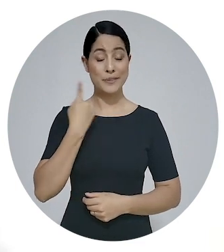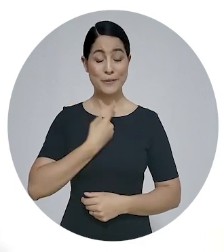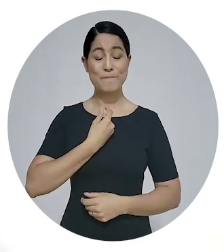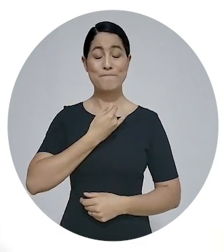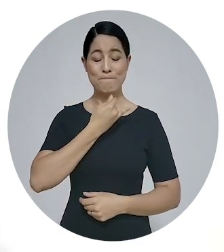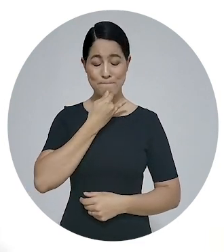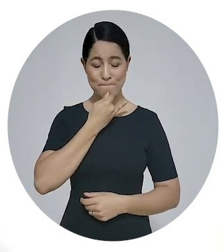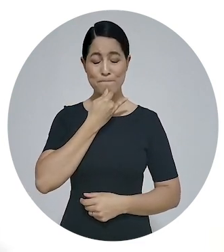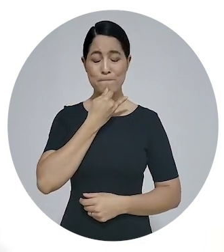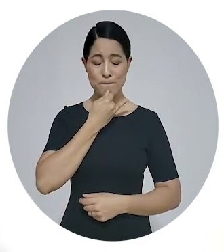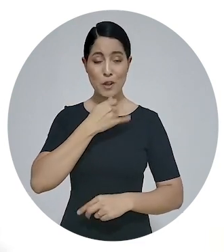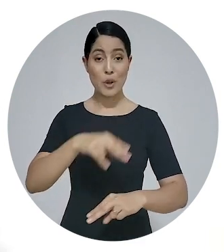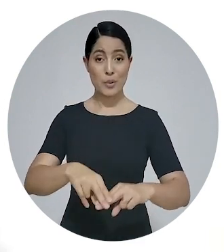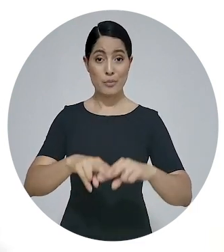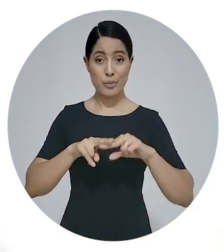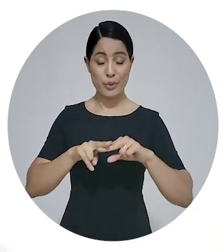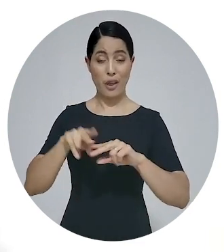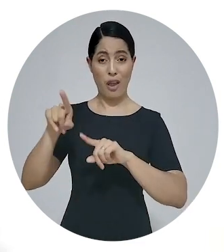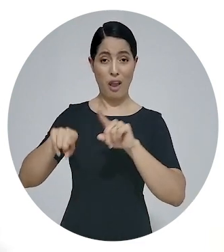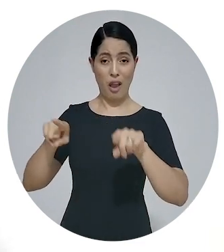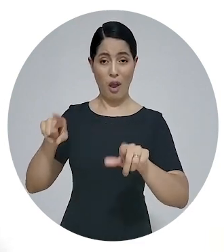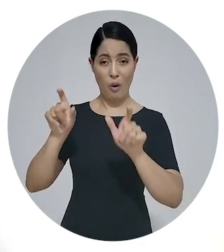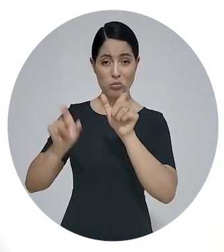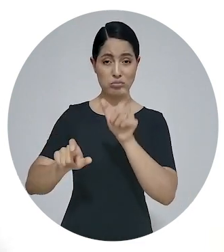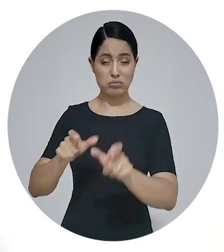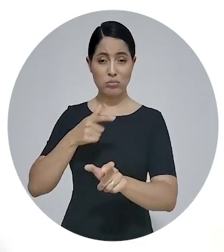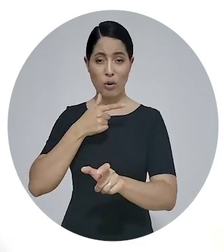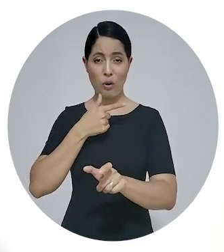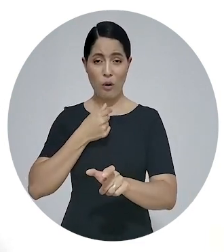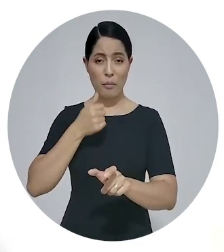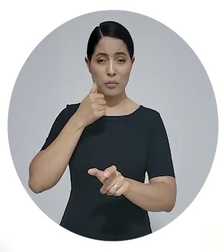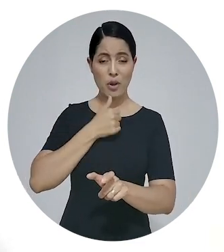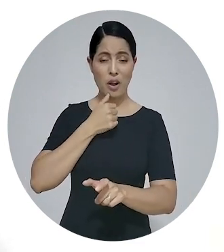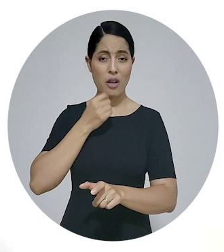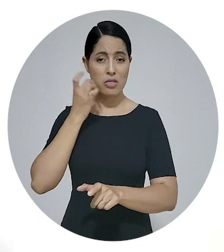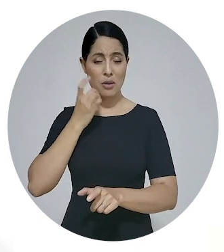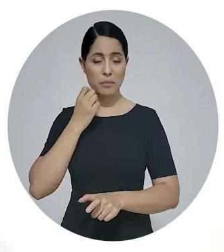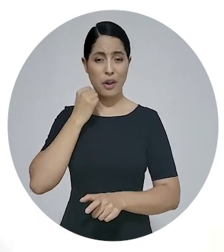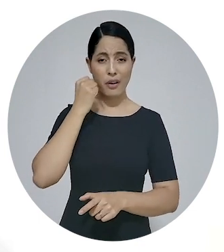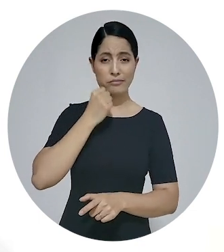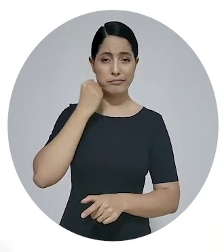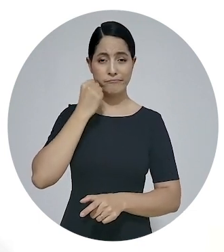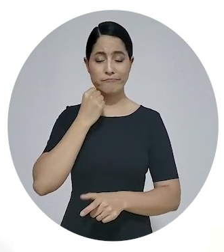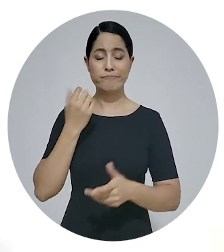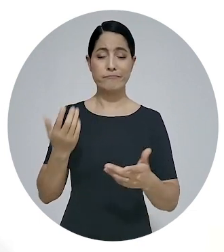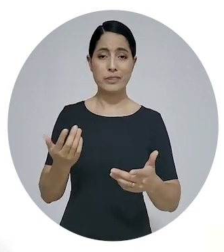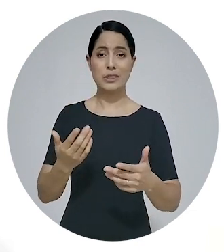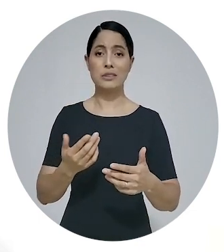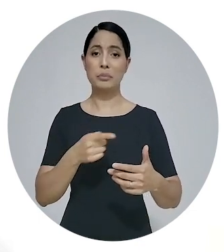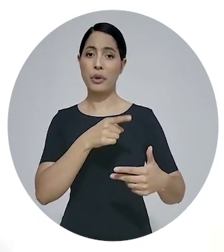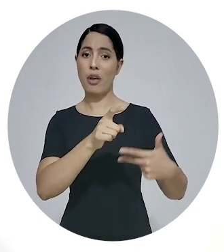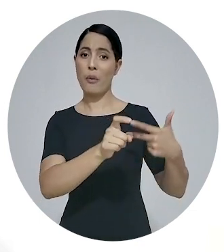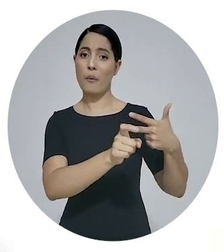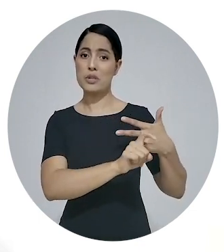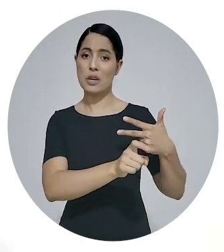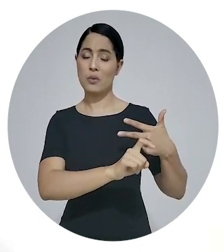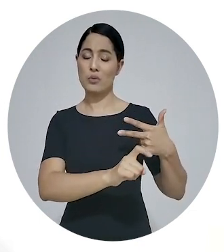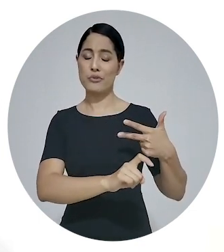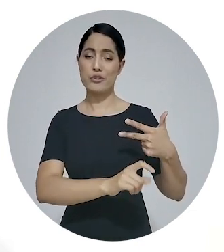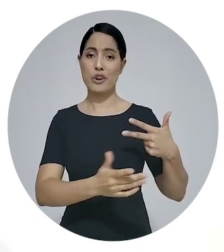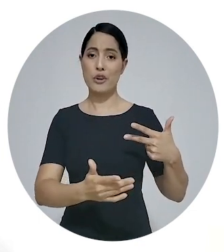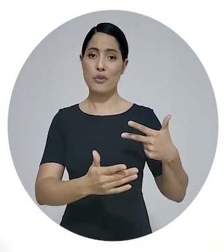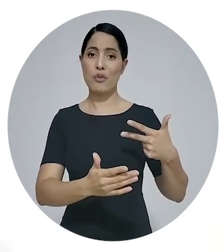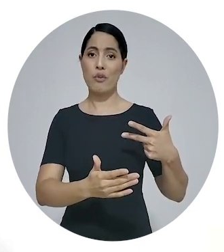obstante lamentáveis iniciativas que alguns parlamentares possam pretender em que o Executivo não